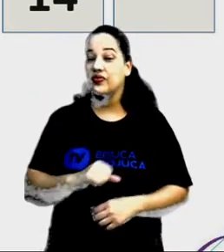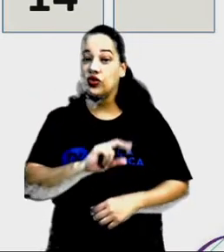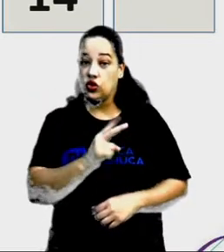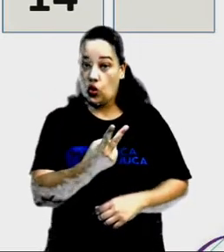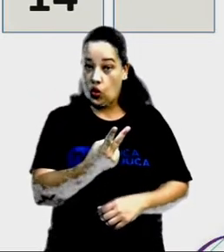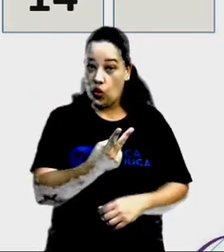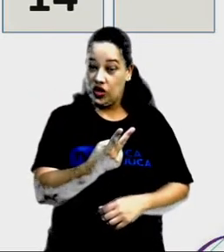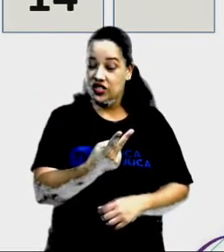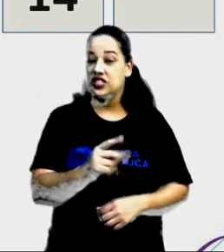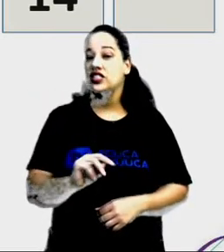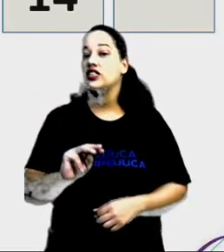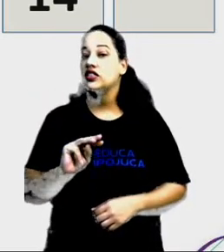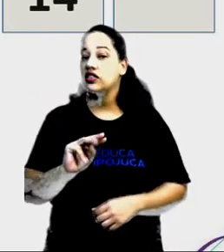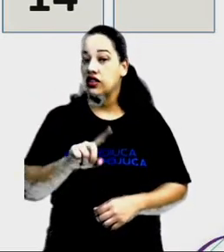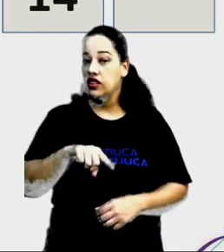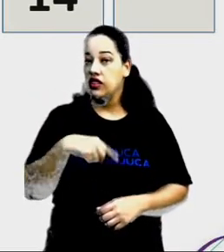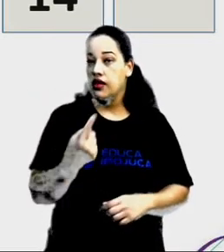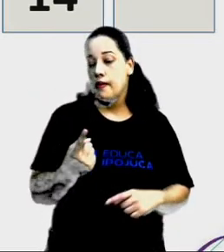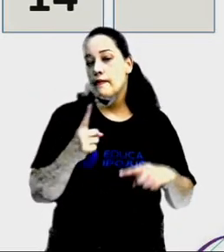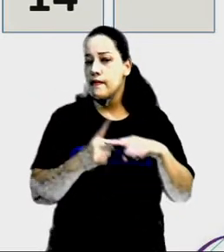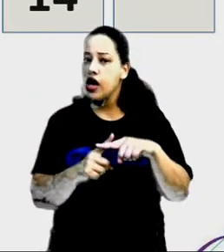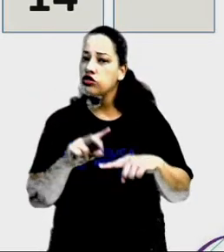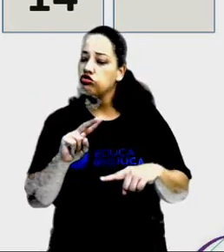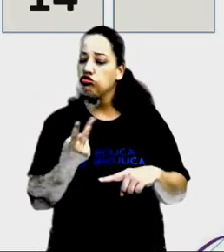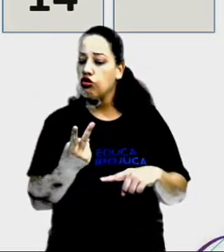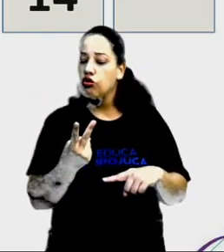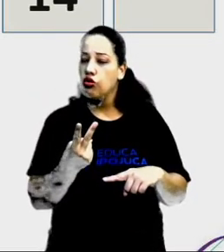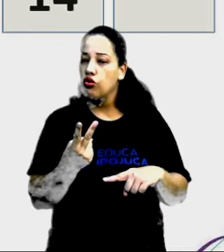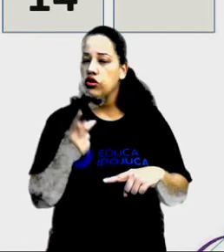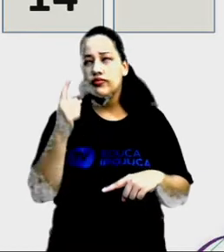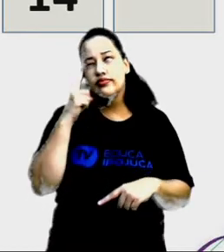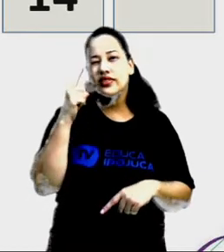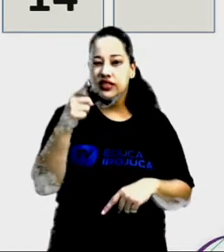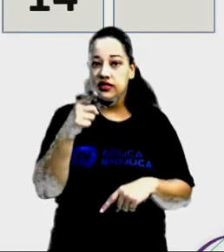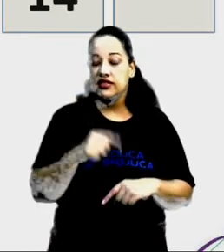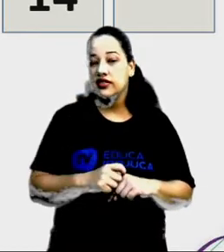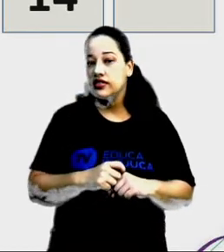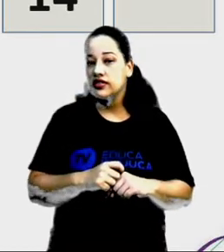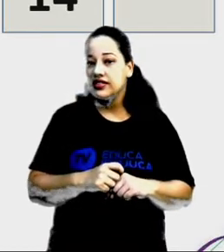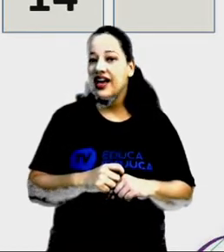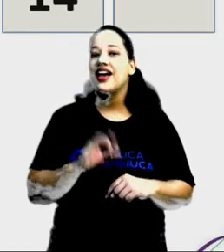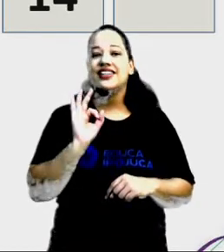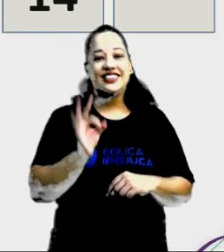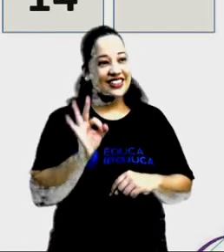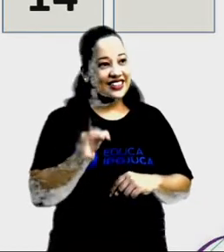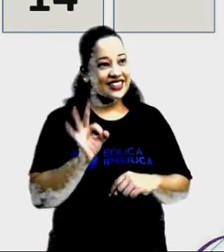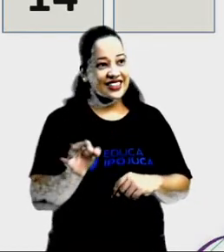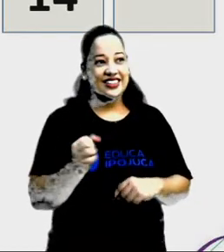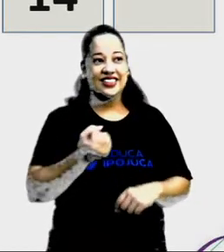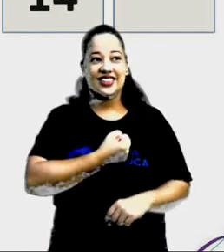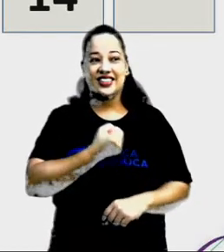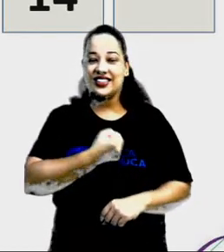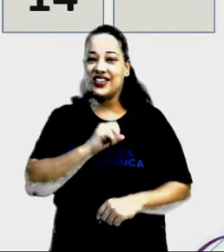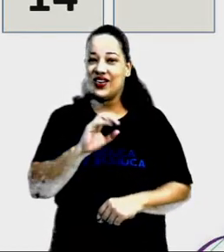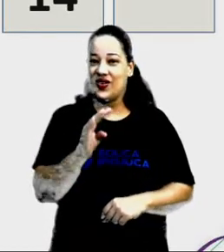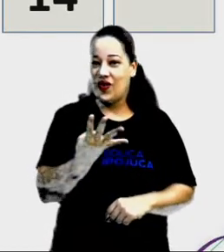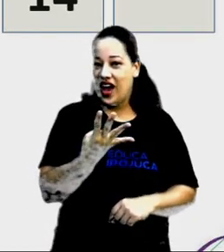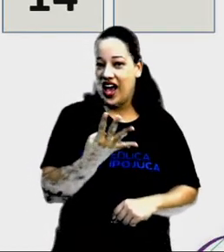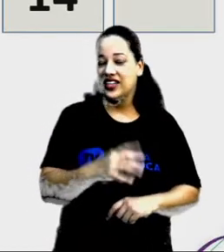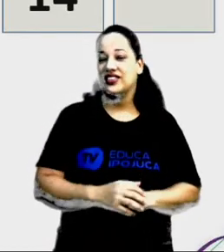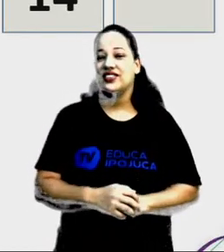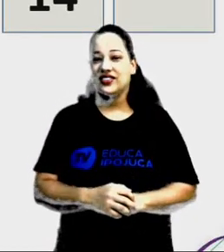2. 2 mais 2. Passa a contar aí. Isso mesmo, é o número